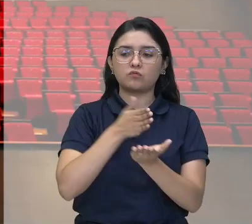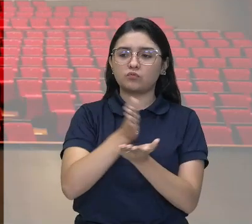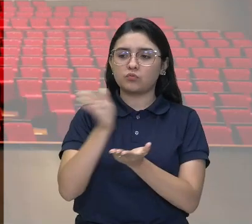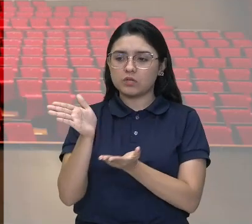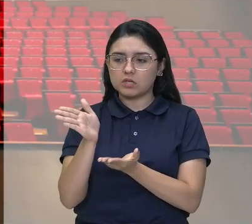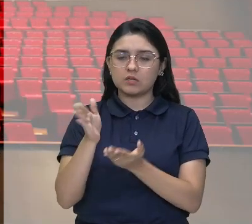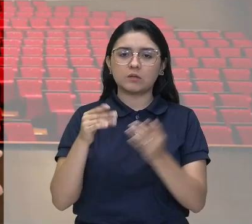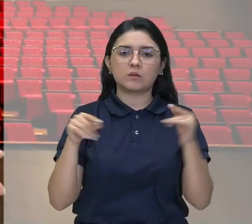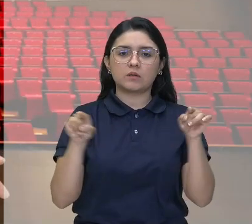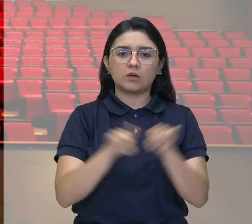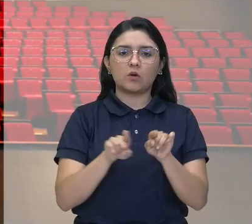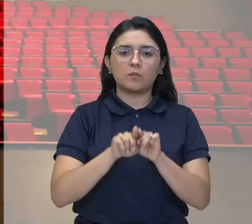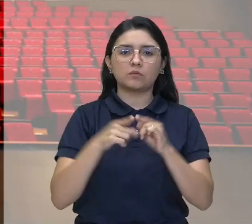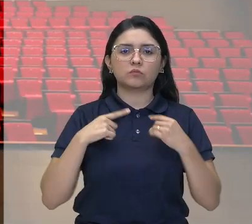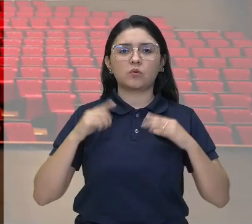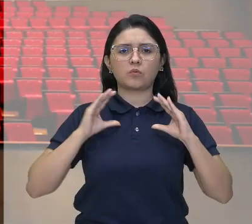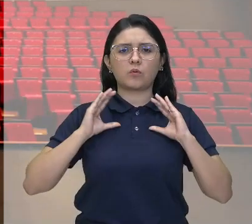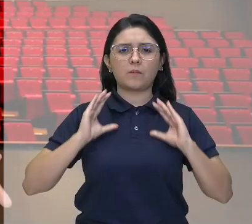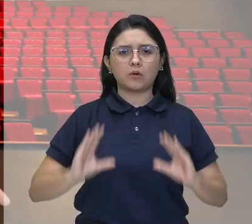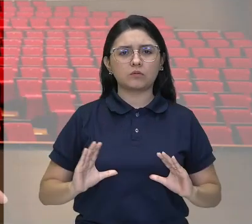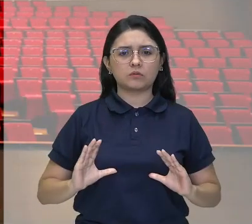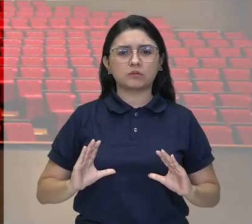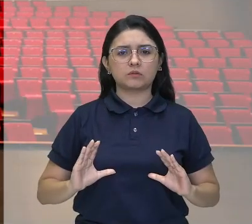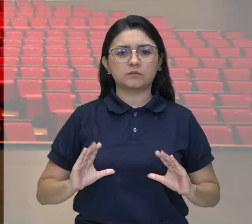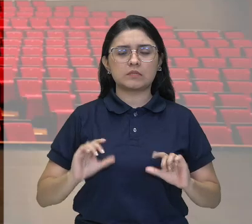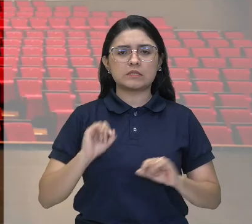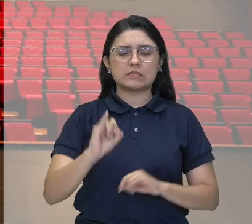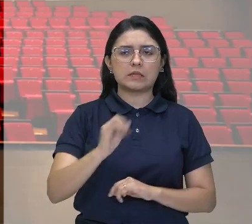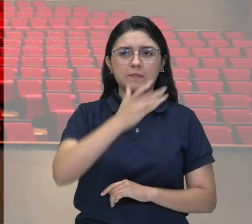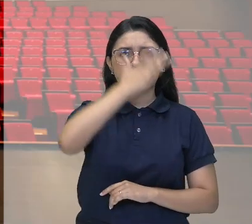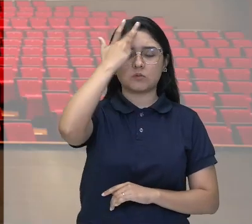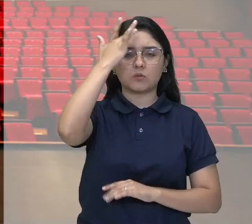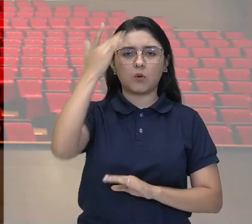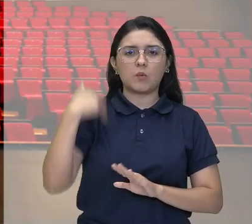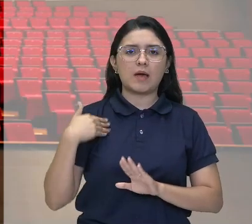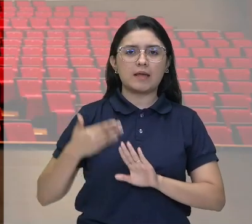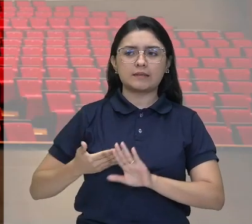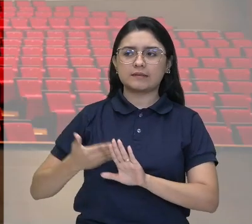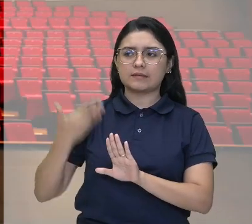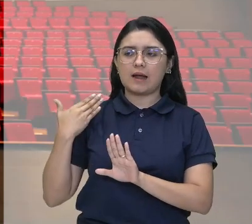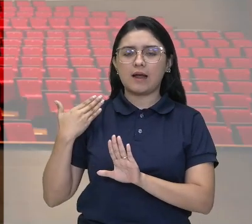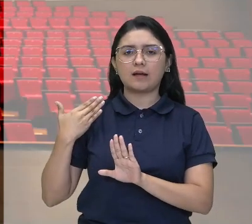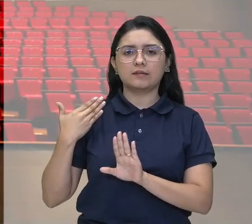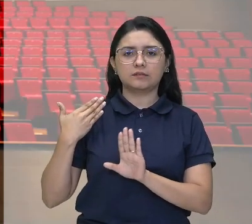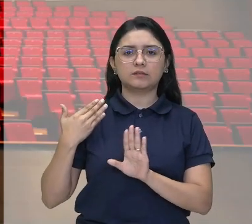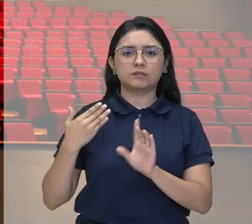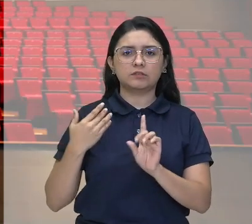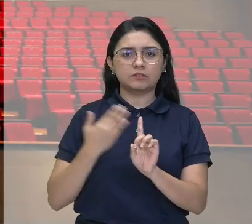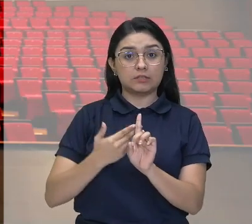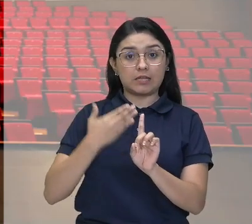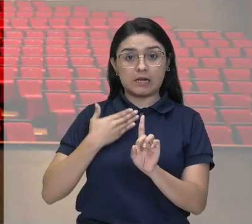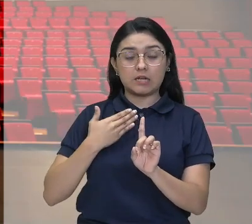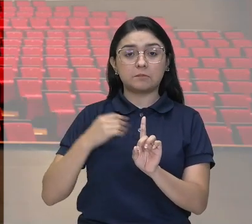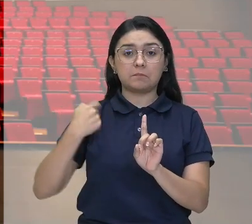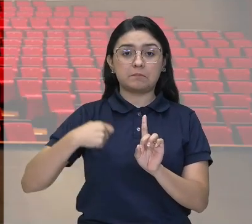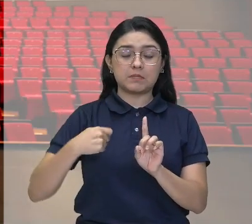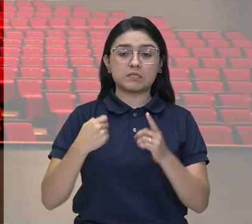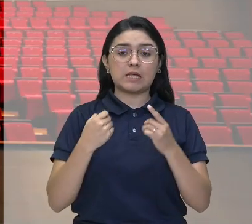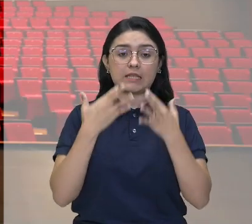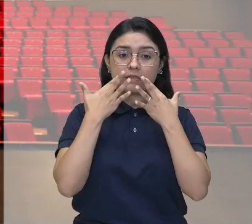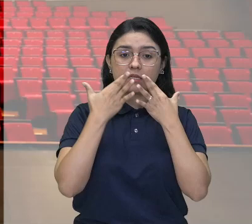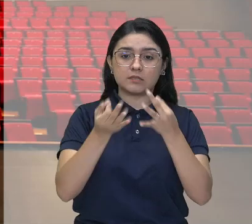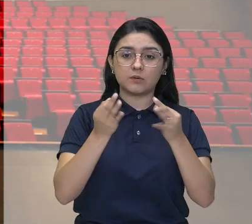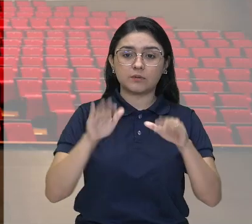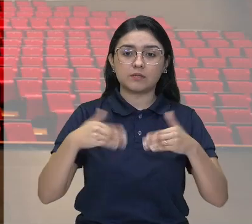devo me portar. Se tem alguém atrás de mim, eu tenho que estar atenta. Então, essa expressão